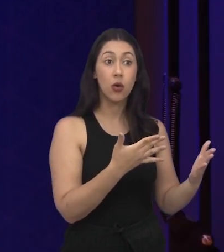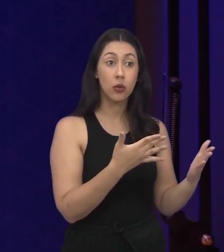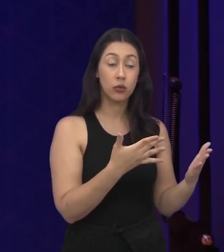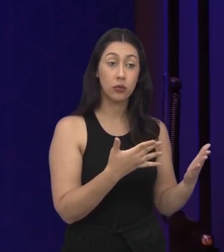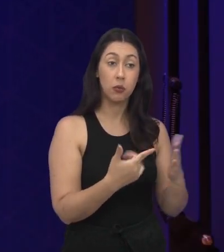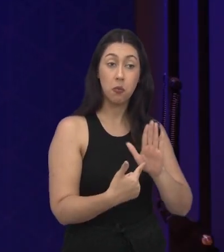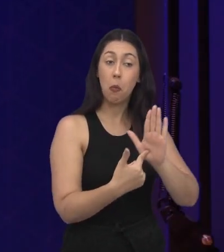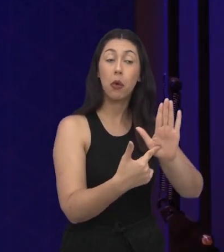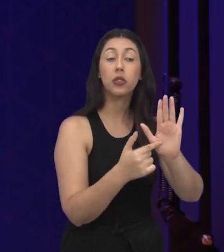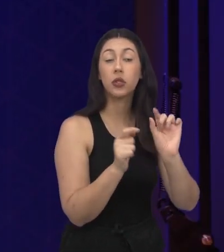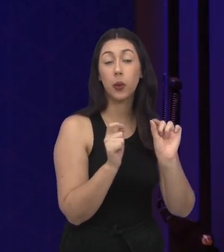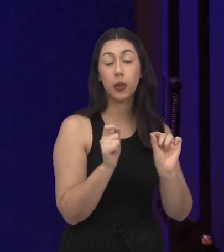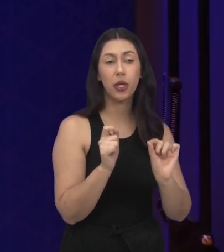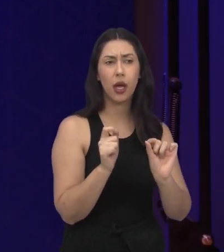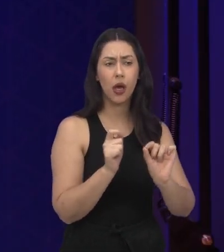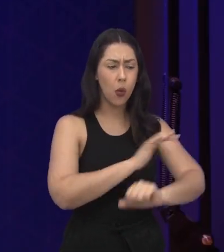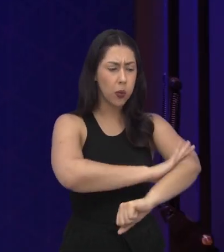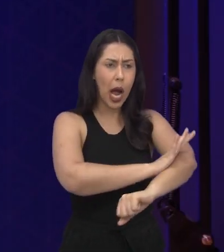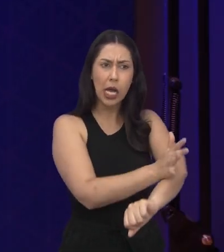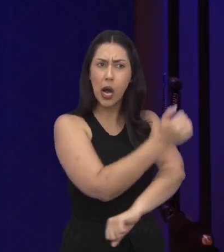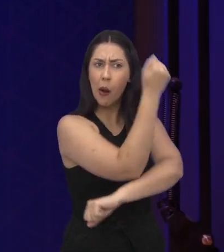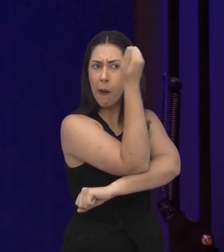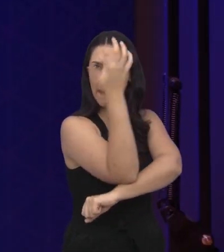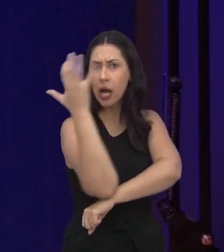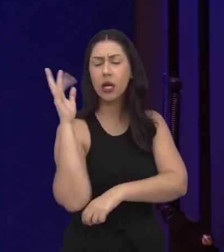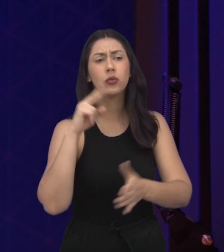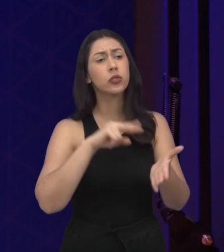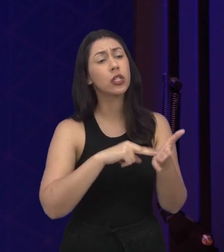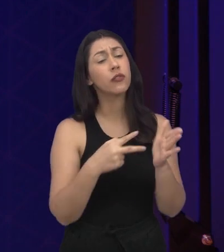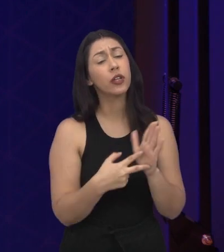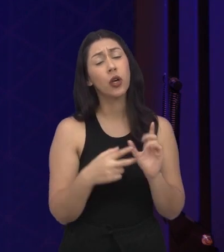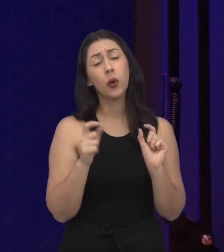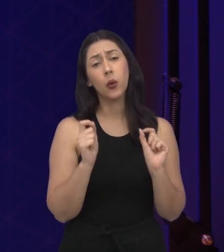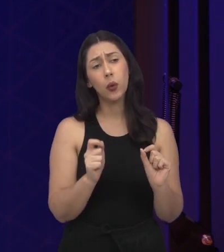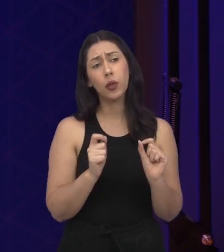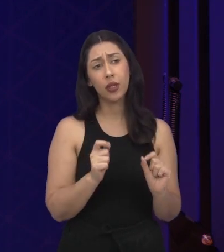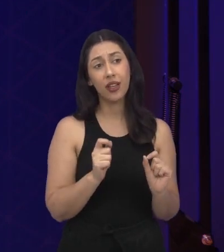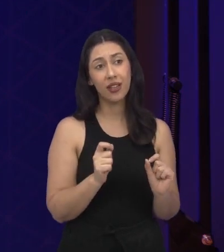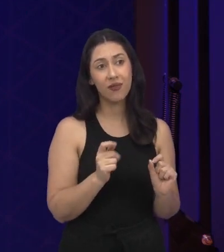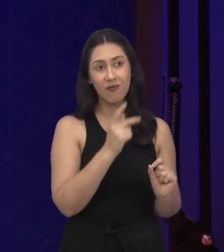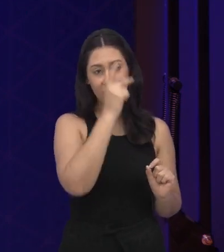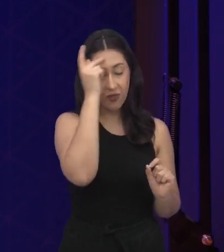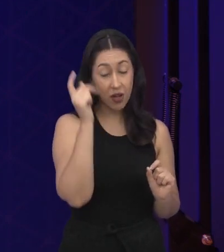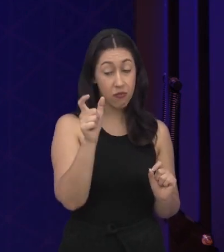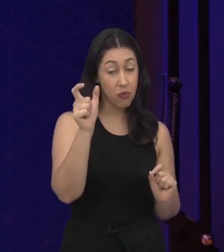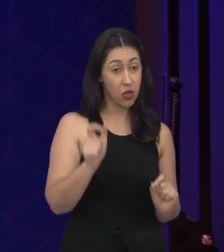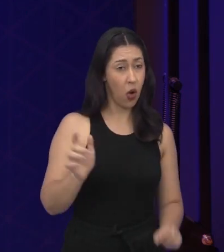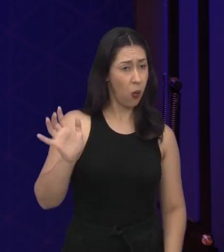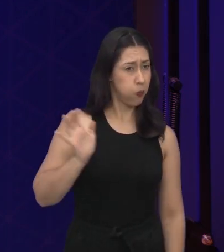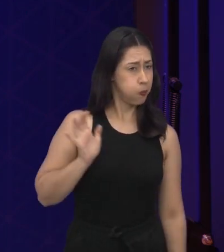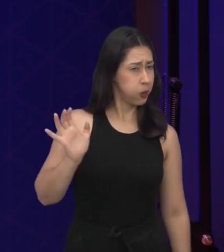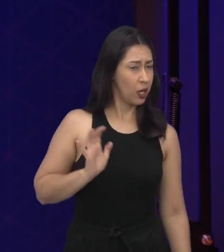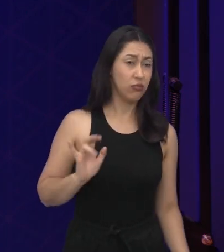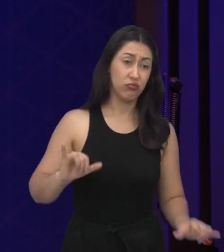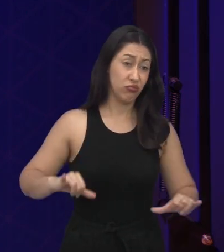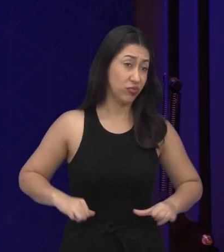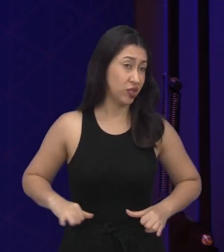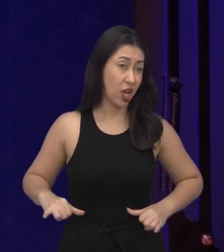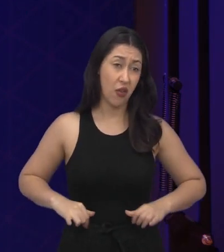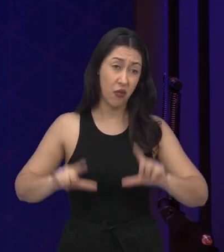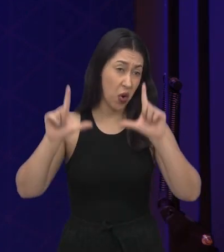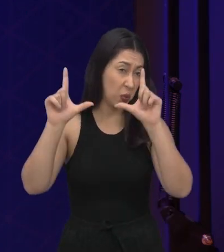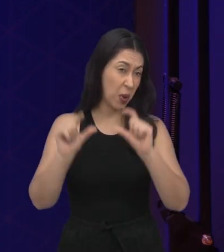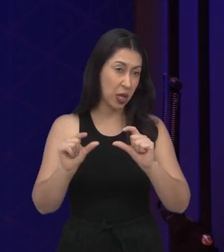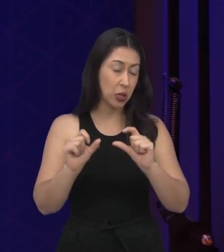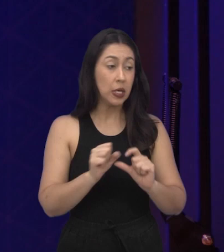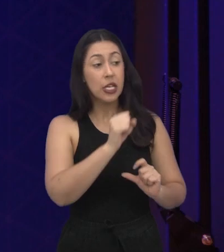racismo ambiental seria o quê? É justamente essa questão de quem possui mais condição não vai sofrer tanto quanto quem não